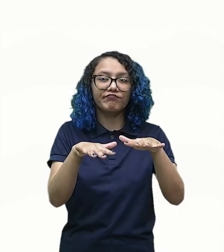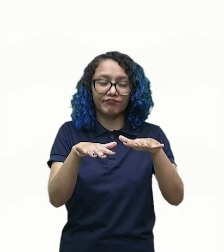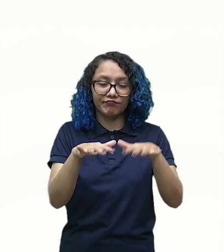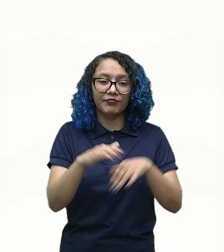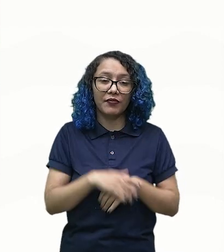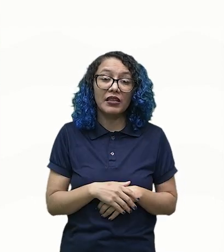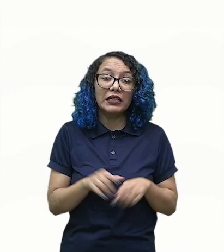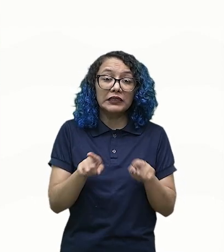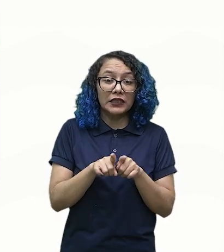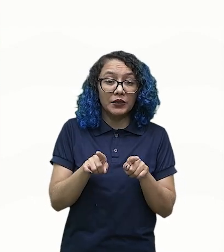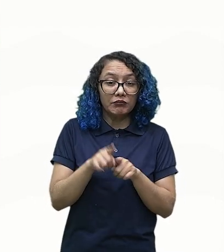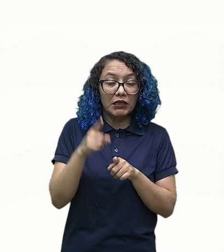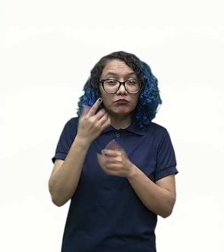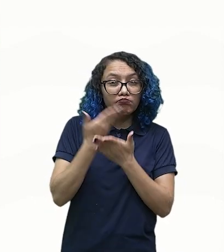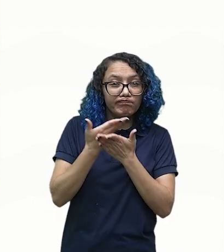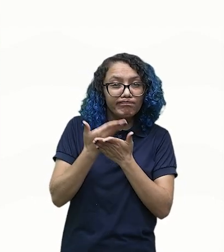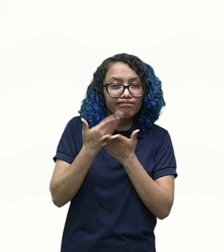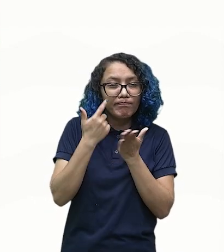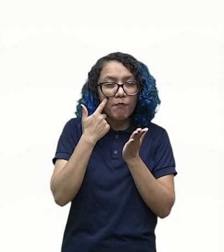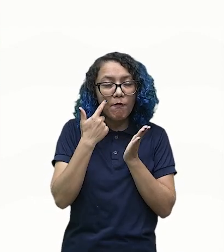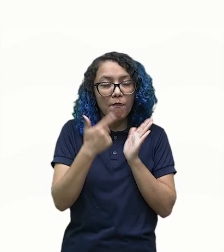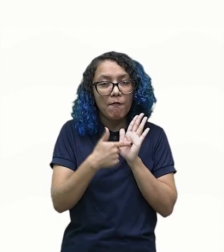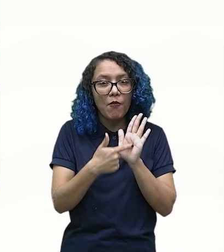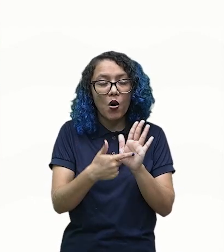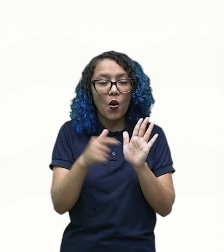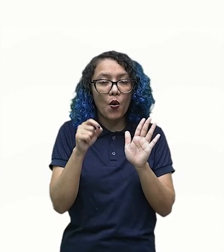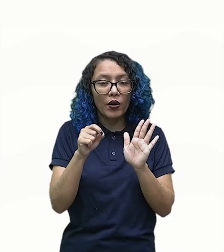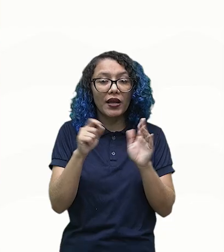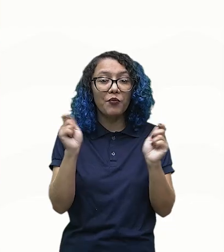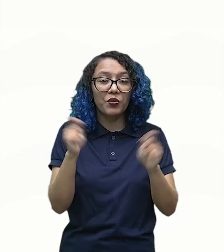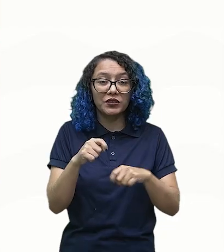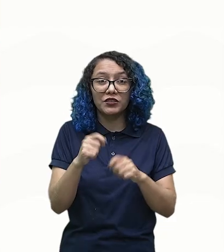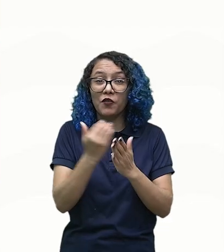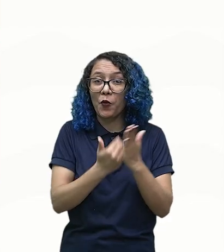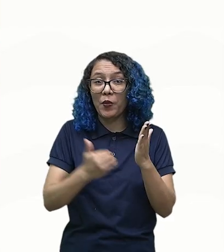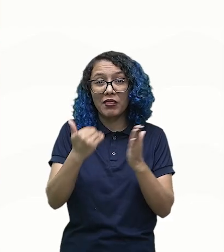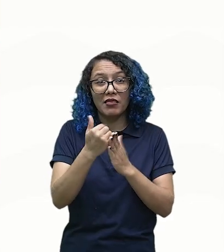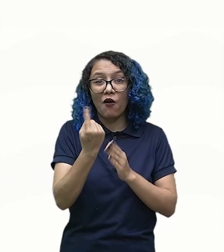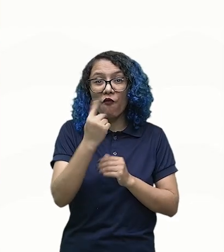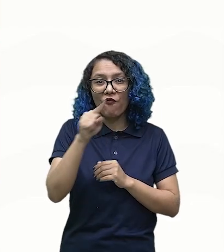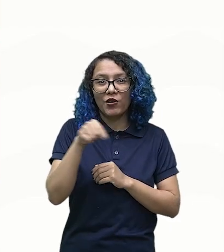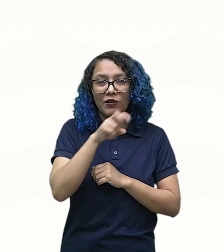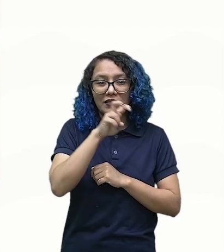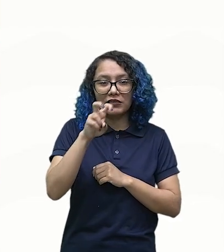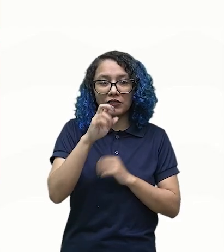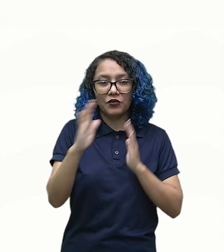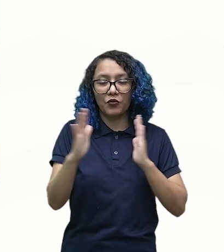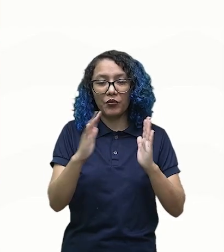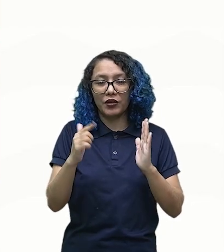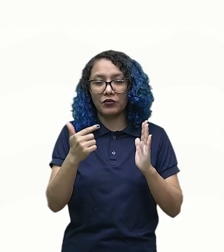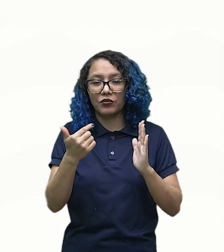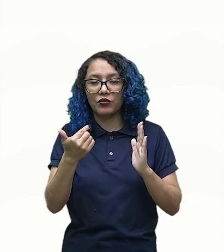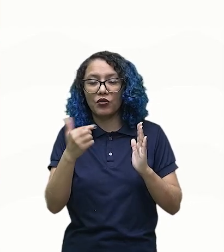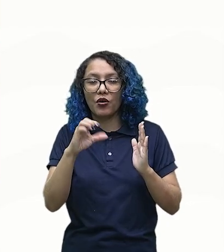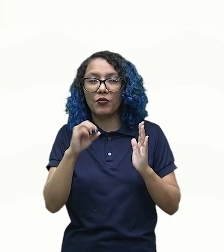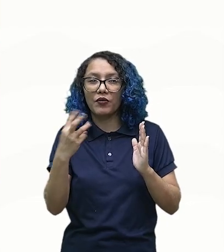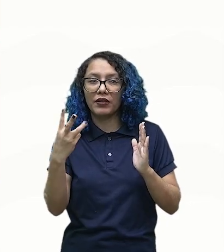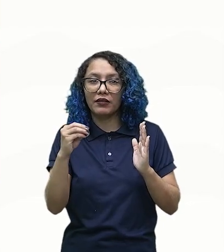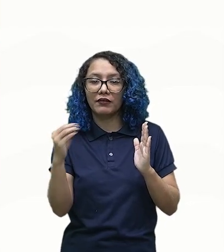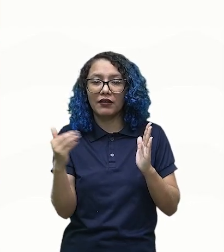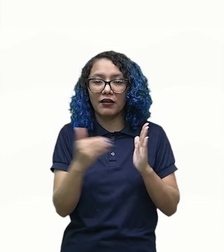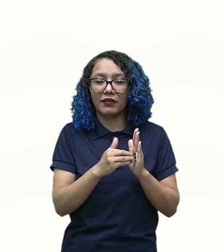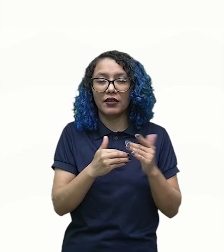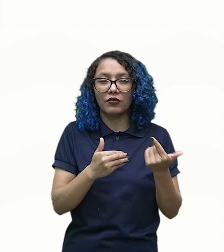há previsões dessa temperatura aumentar cerca de 1,5 grau entre os anos de 2030 e